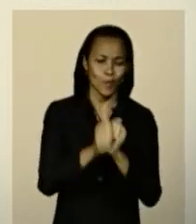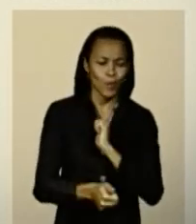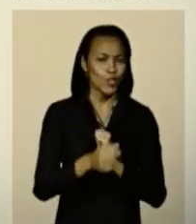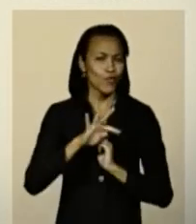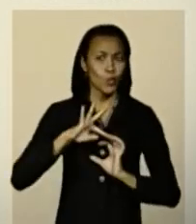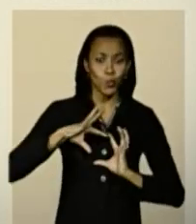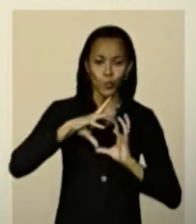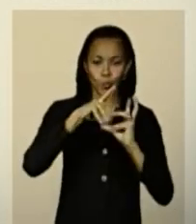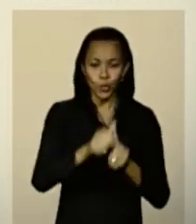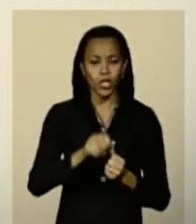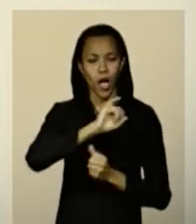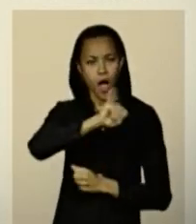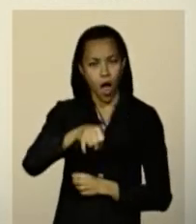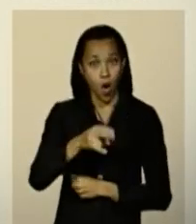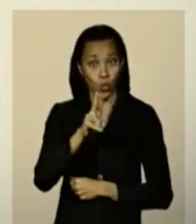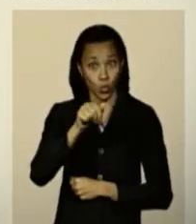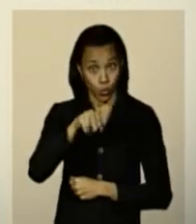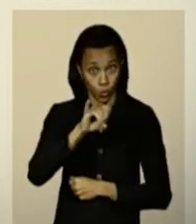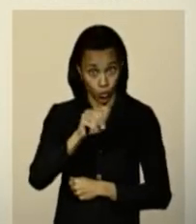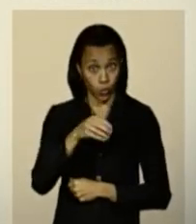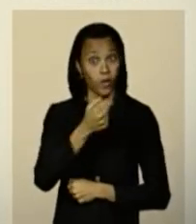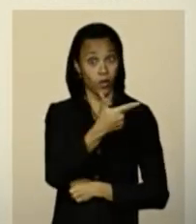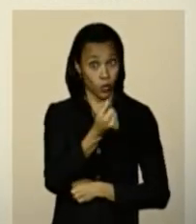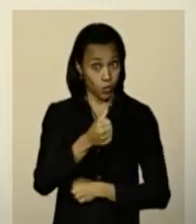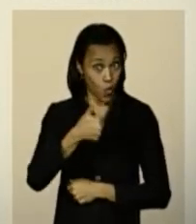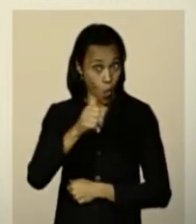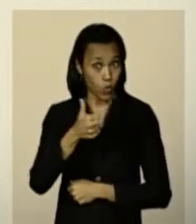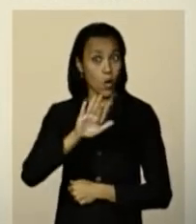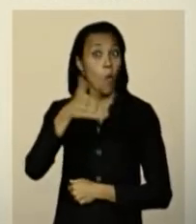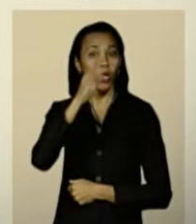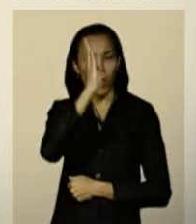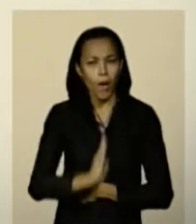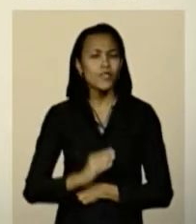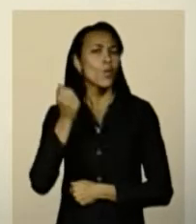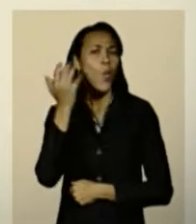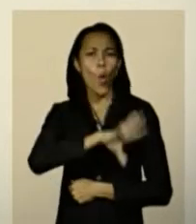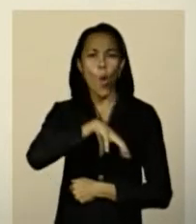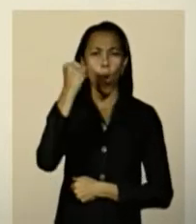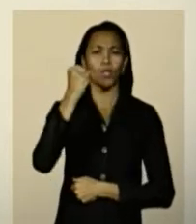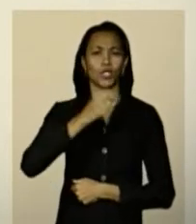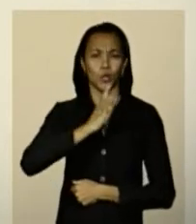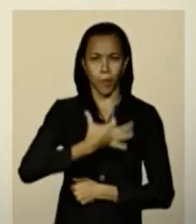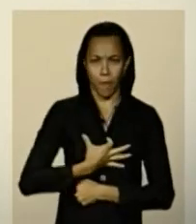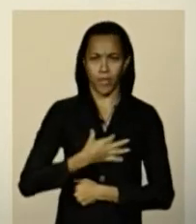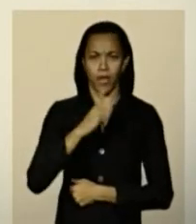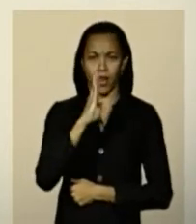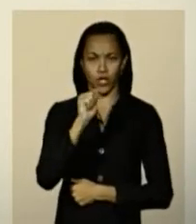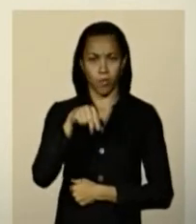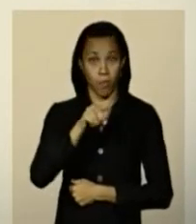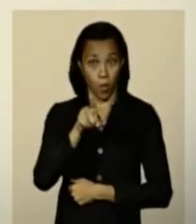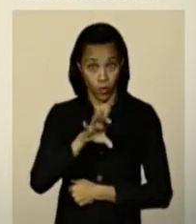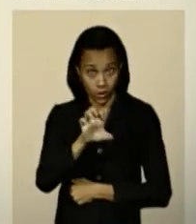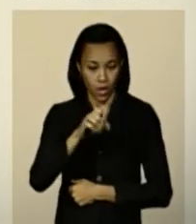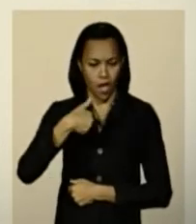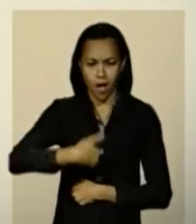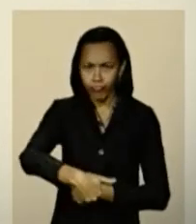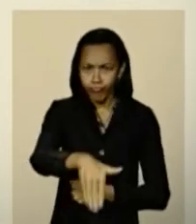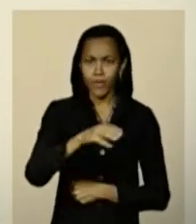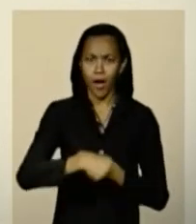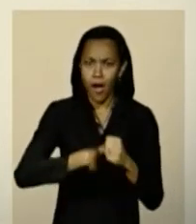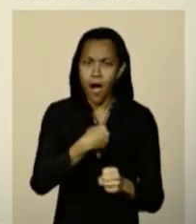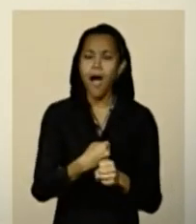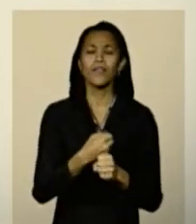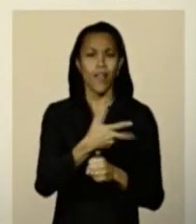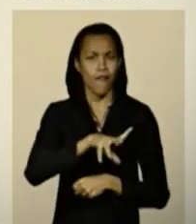mundial Júnior em 2011 quando o Brasil conquistou a medalha de bronze este ano a